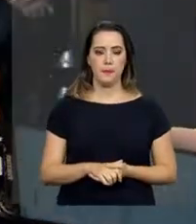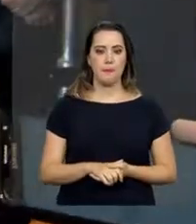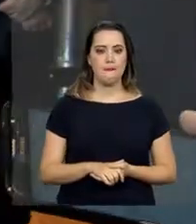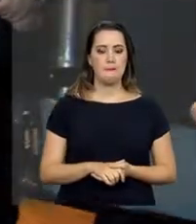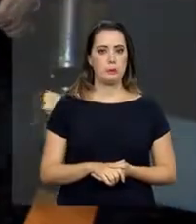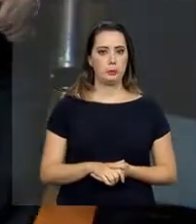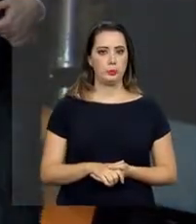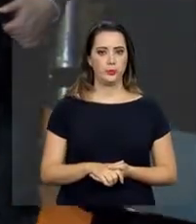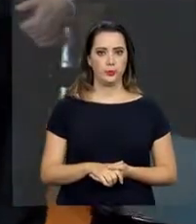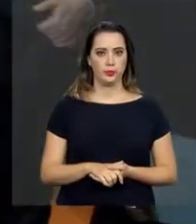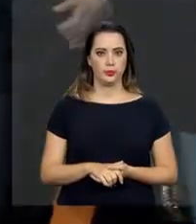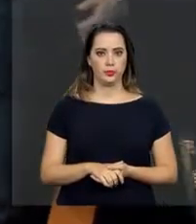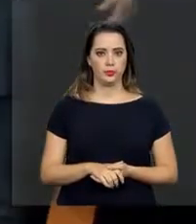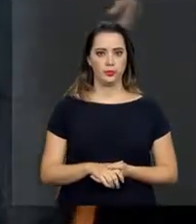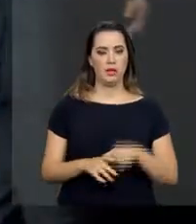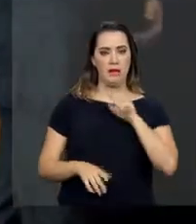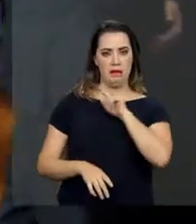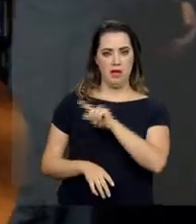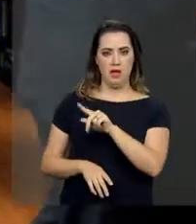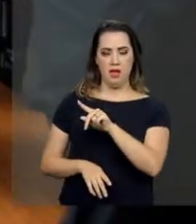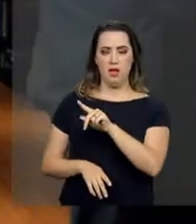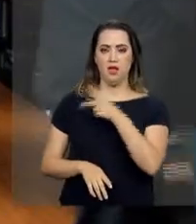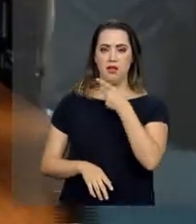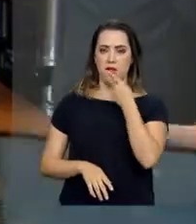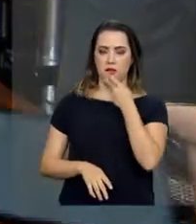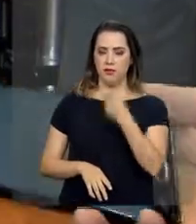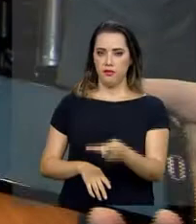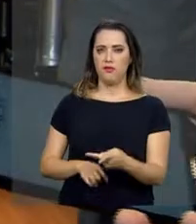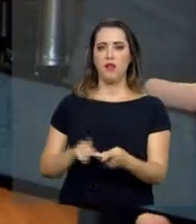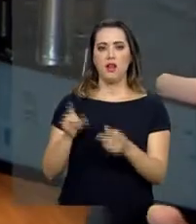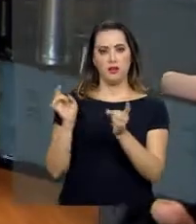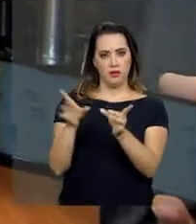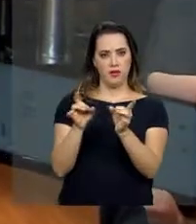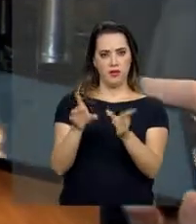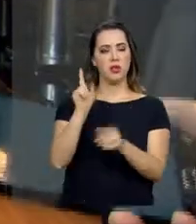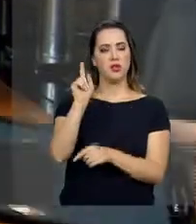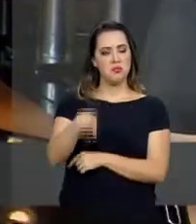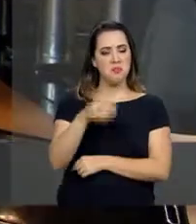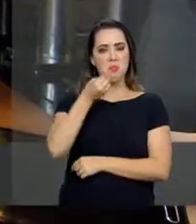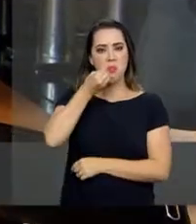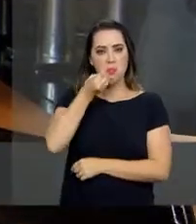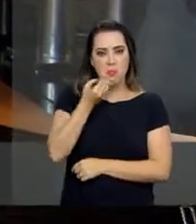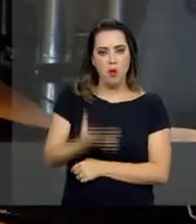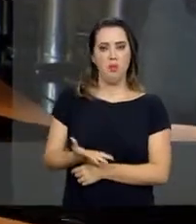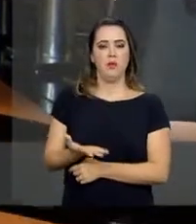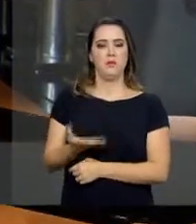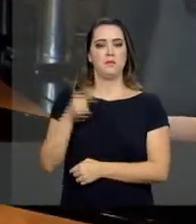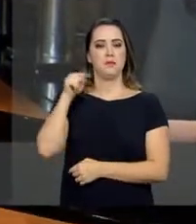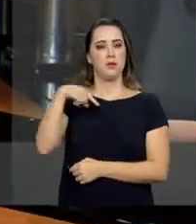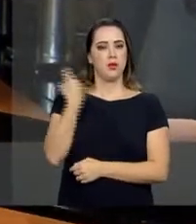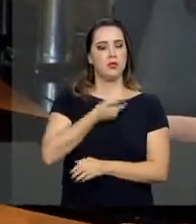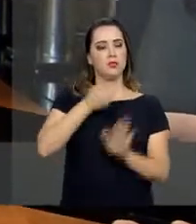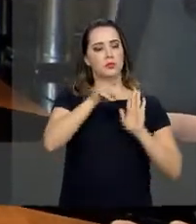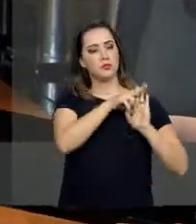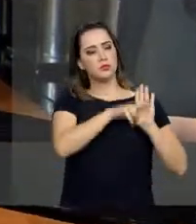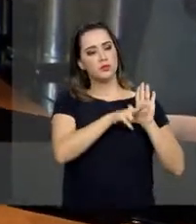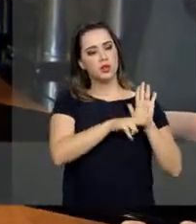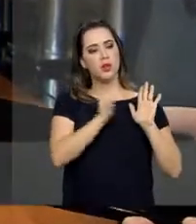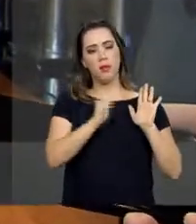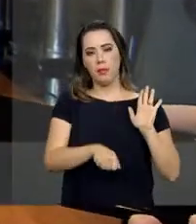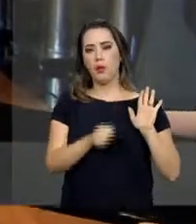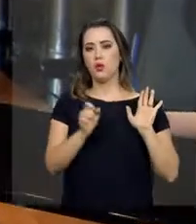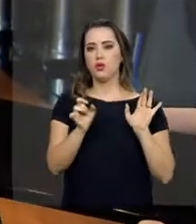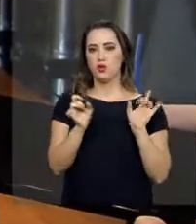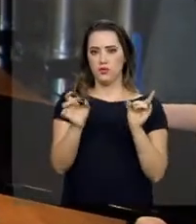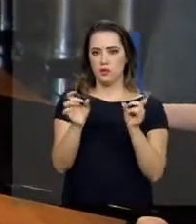leilão foi um sucesso nós temos um modelo que vai permitir com a venda dos três